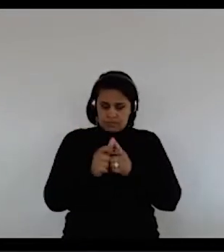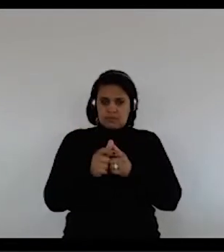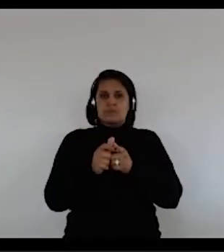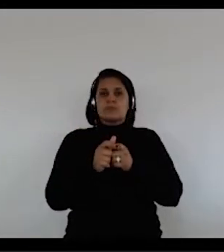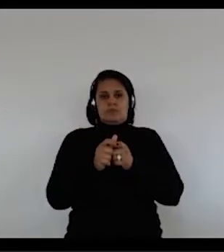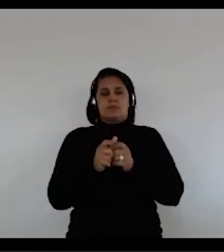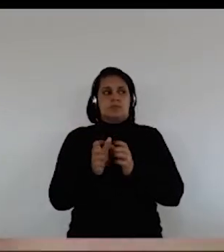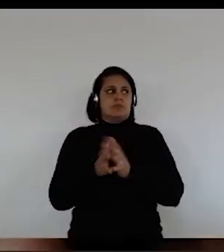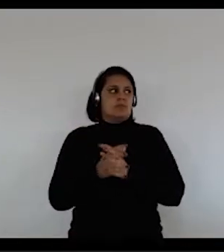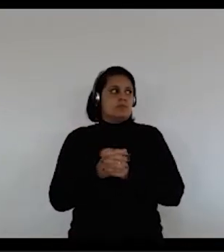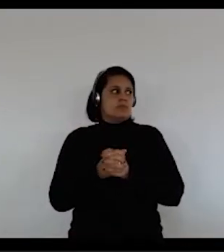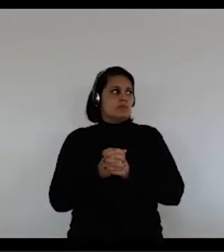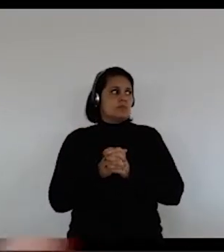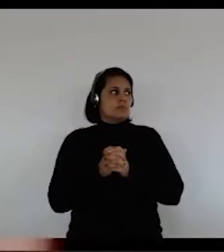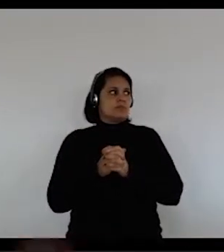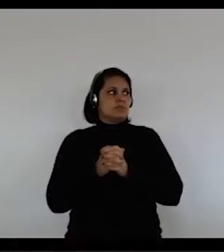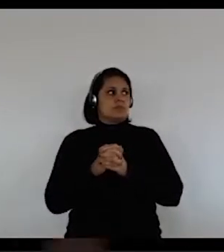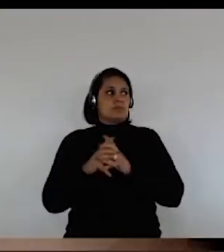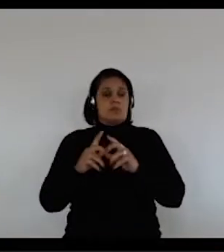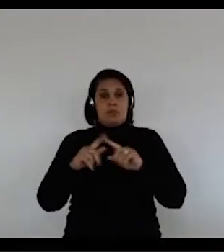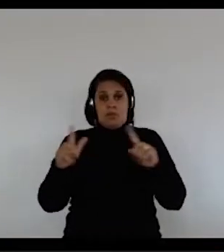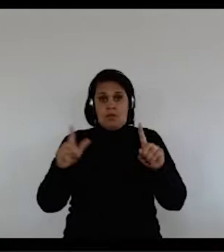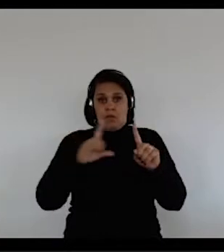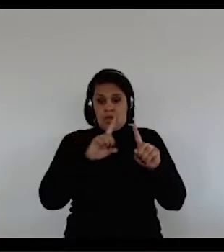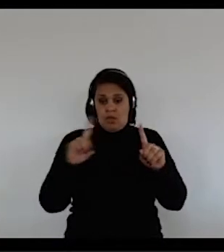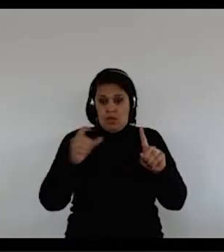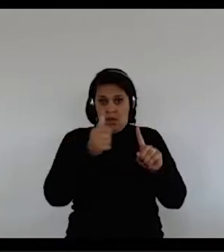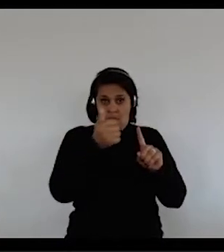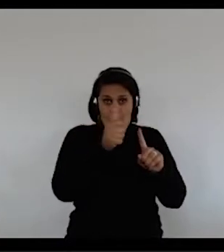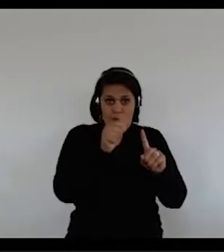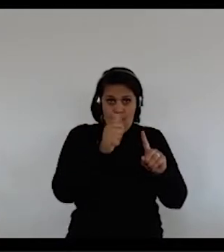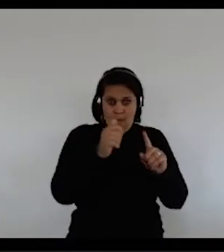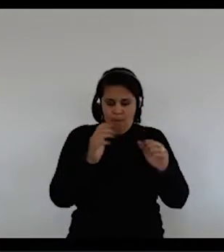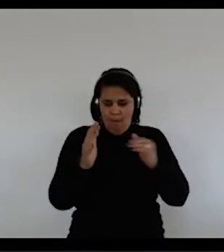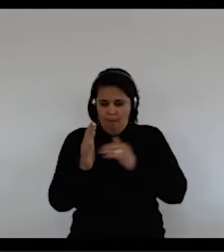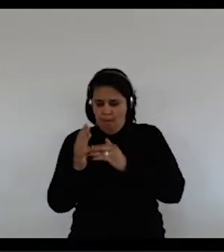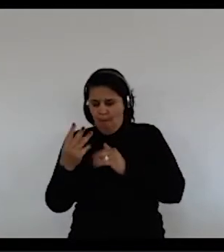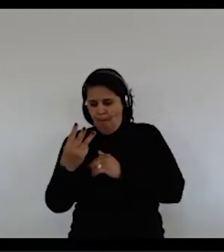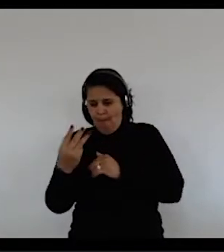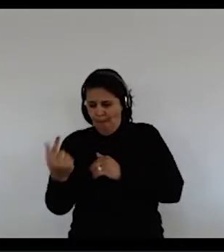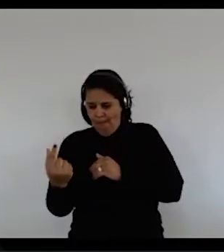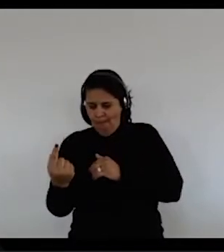ordinários. Mas do dia 11 a 31 do mês de agosto